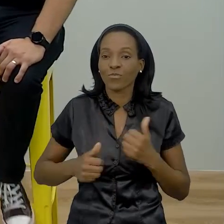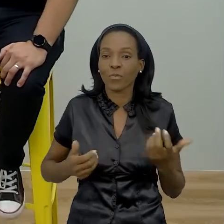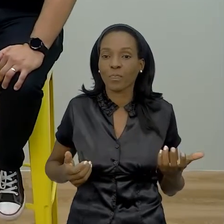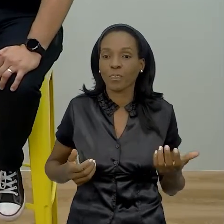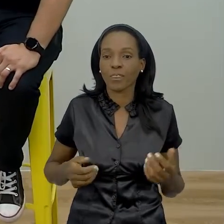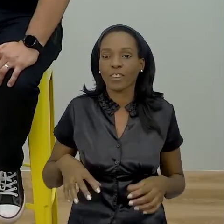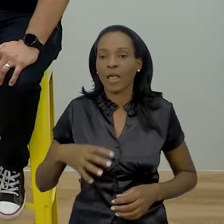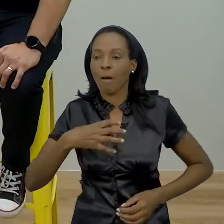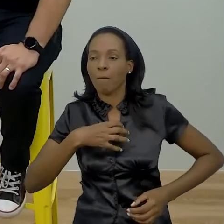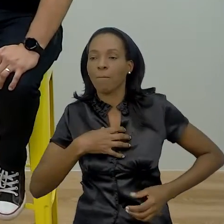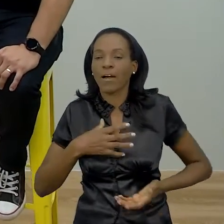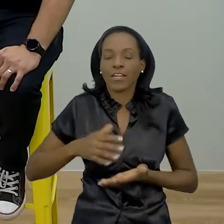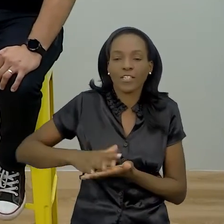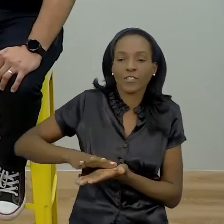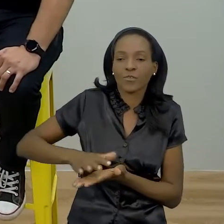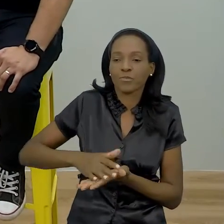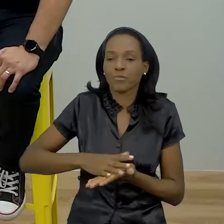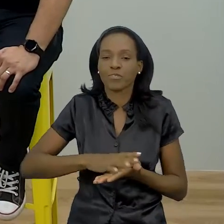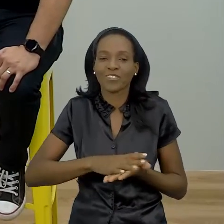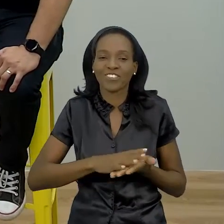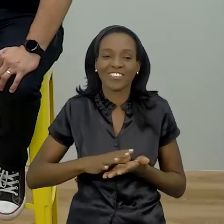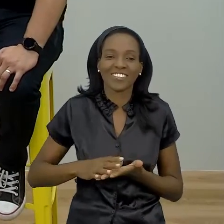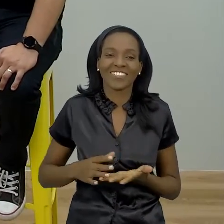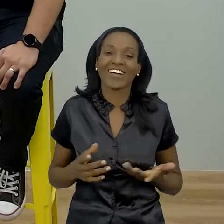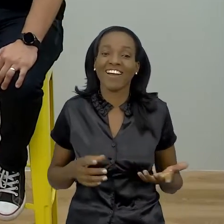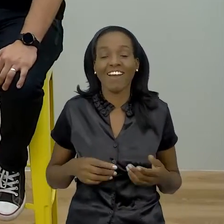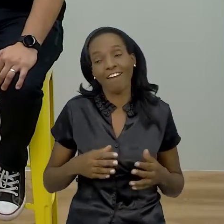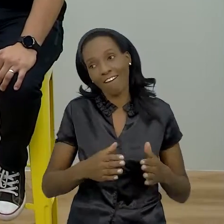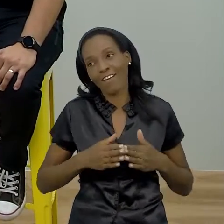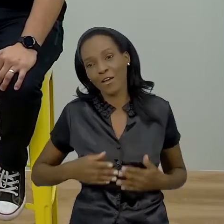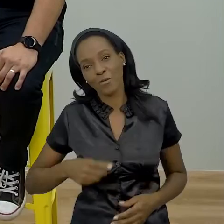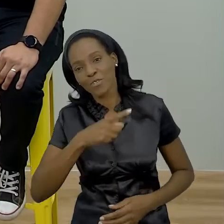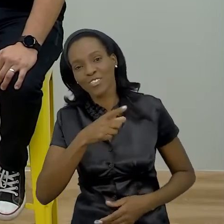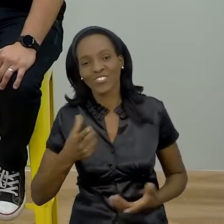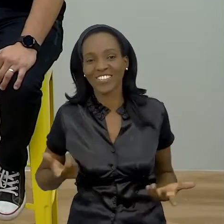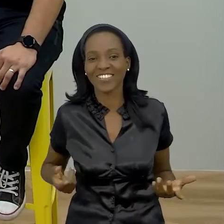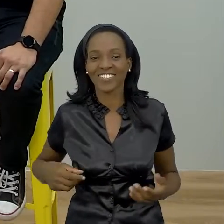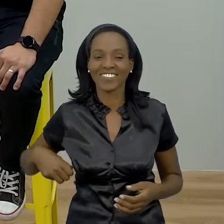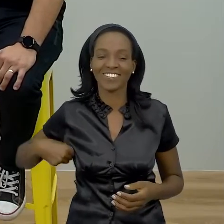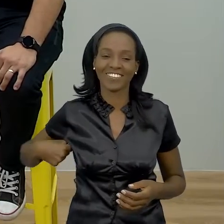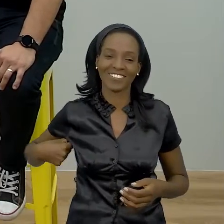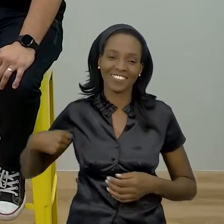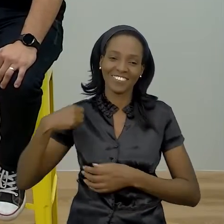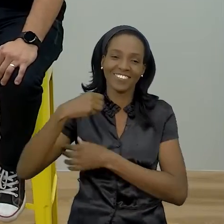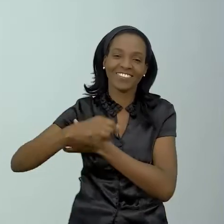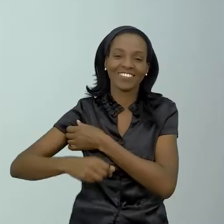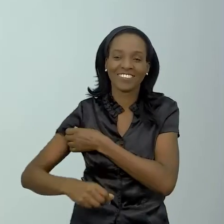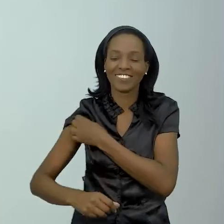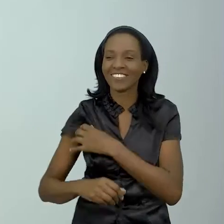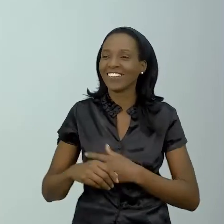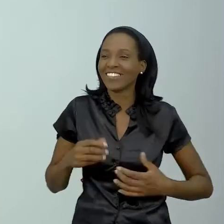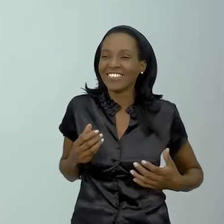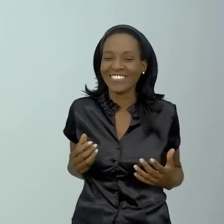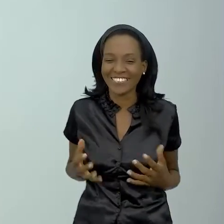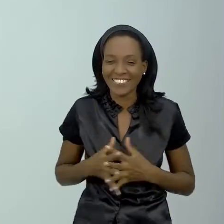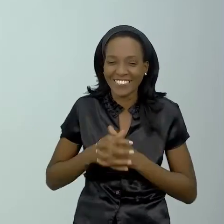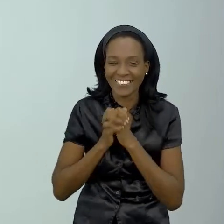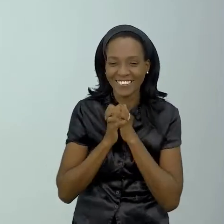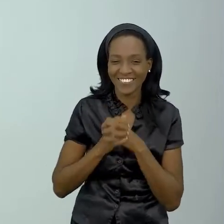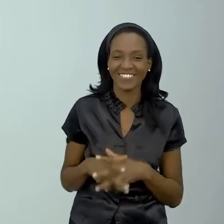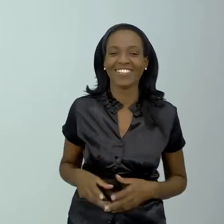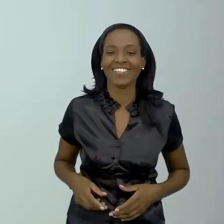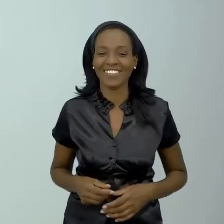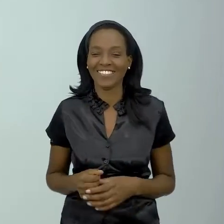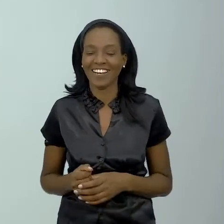com um pandeiro embaixo do braço, deixa aqui do lado o pandeiro. Porque eu pedi pra ele Exato. soltar o pandeiro. Esse é o problema, nenhum problema em relação a isso. Nenhum